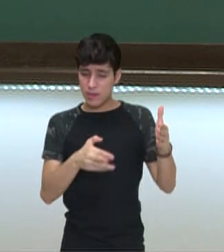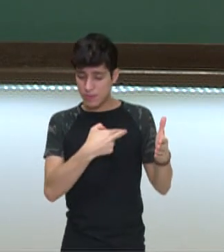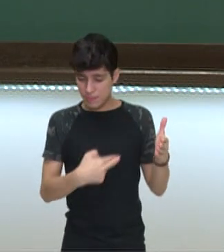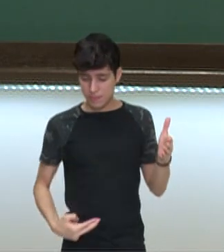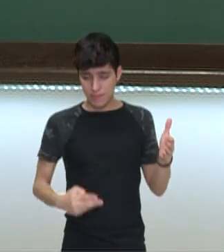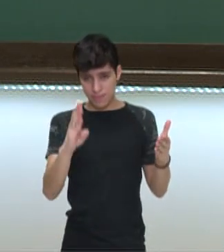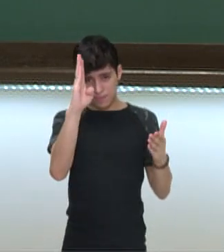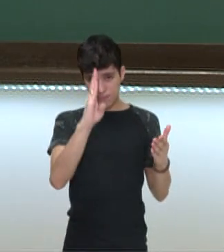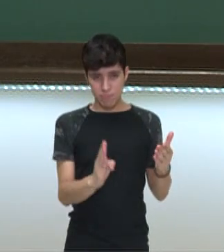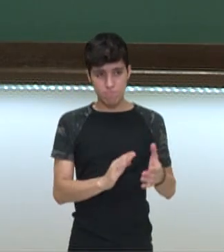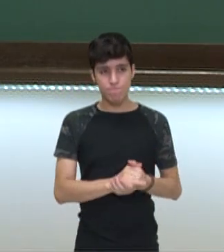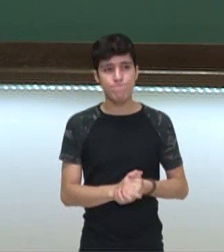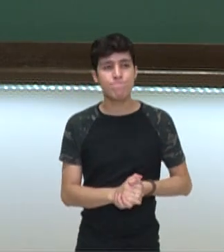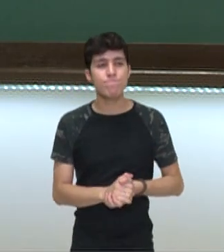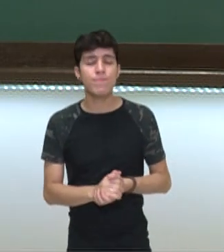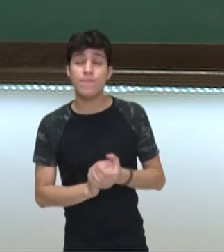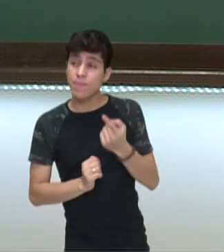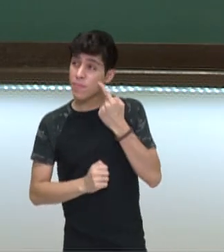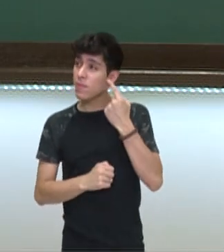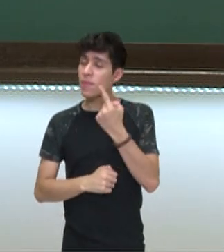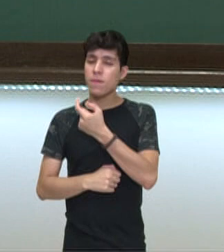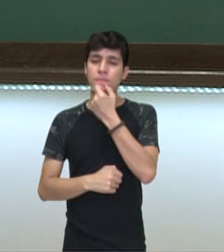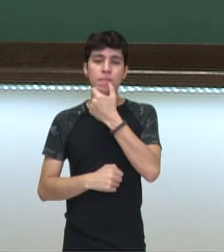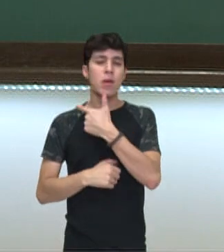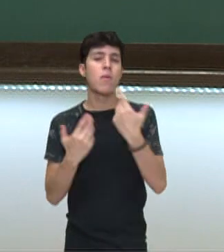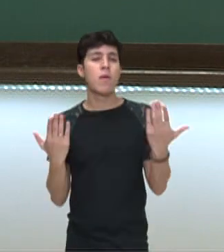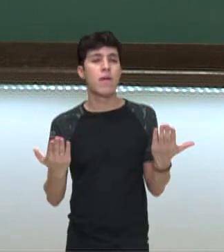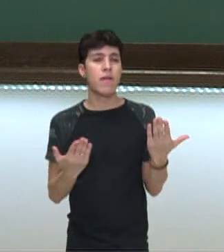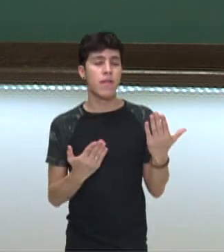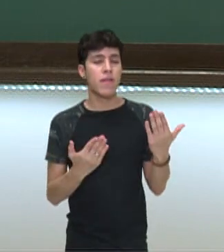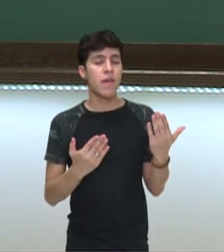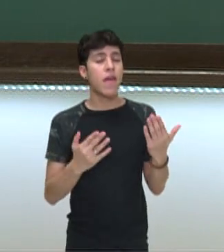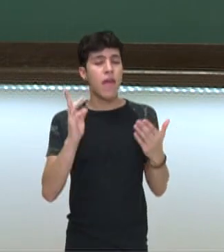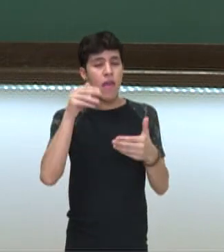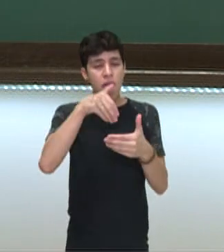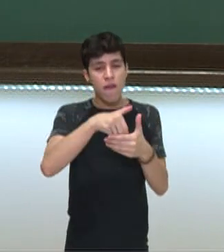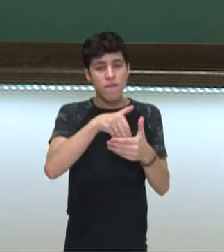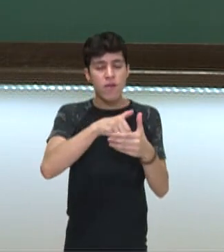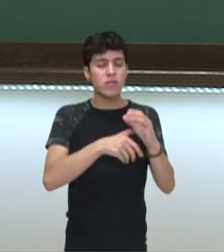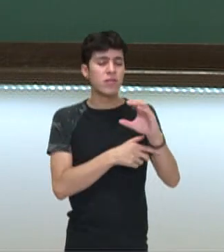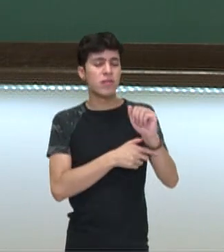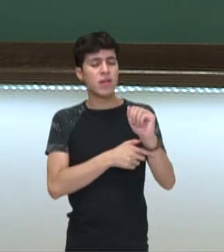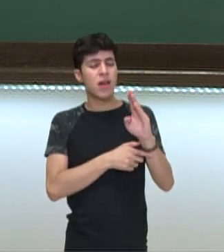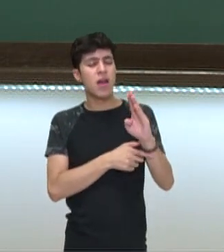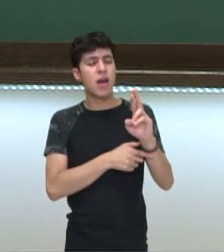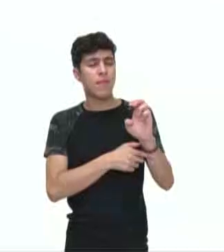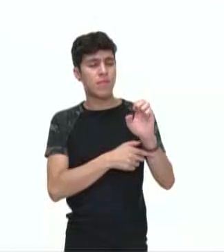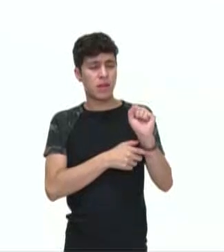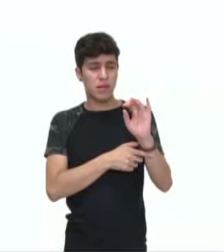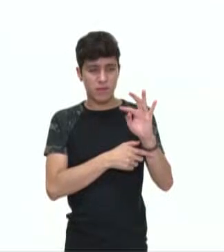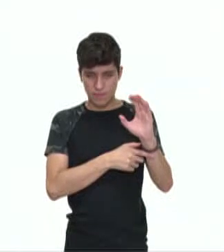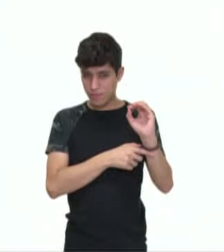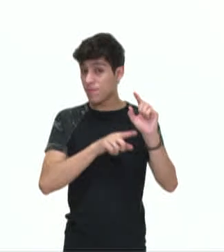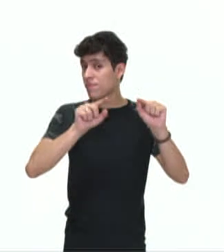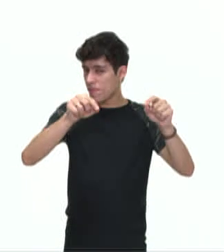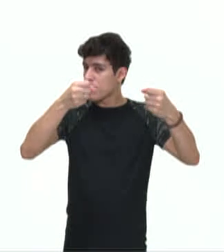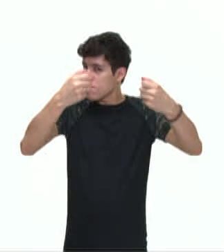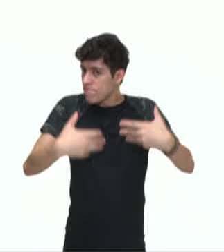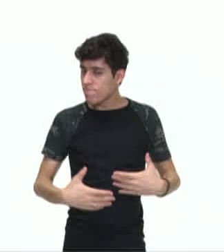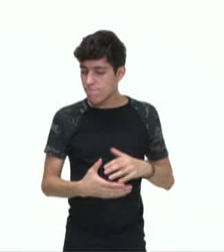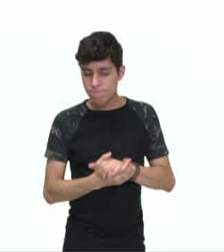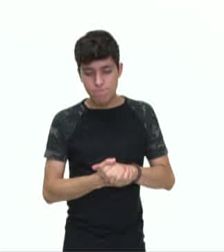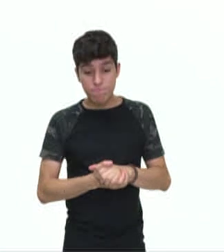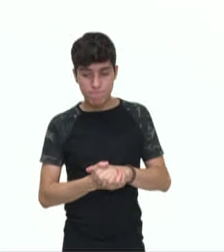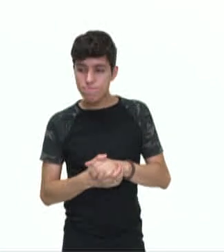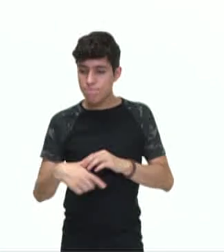Uma delas, a gente traz uma charge aqui, é o voto de cabresto. Como assim? É uma das práticas aí para garantir que